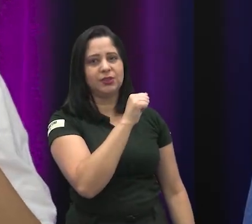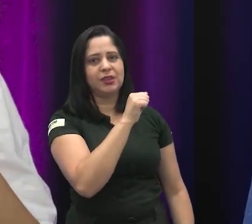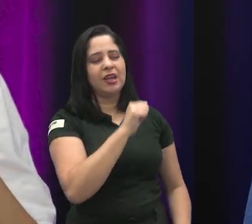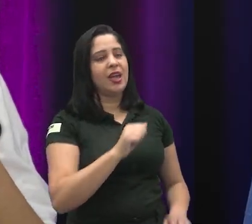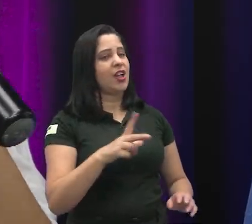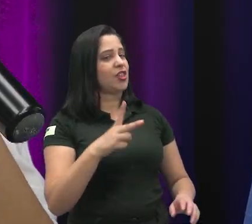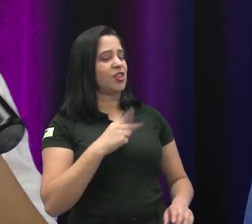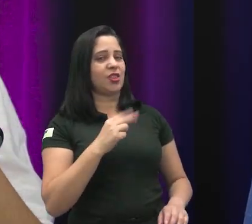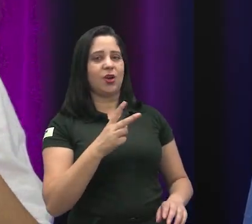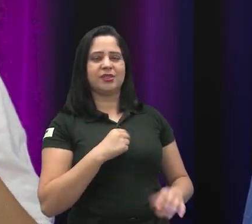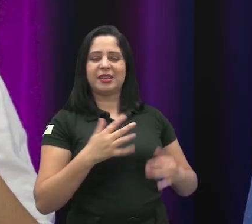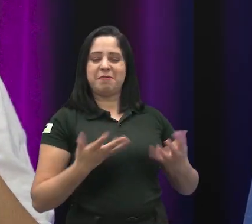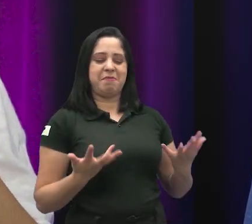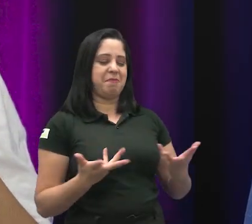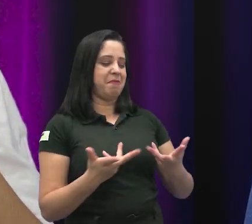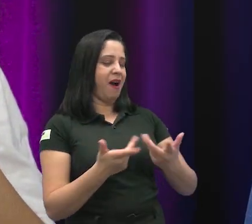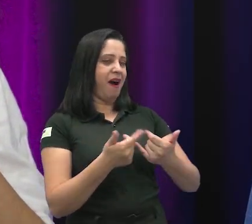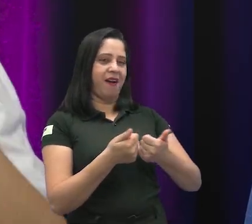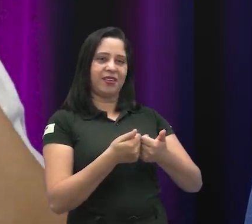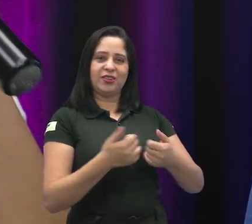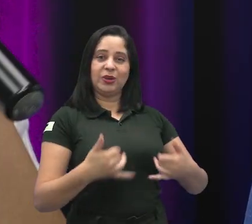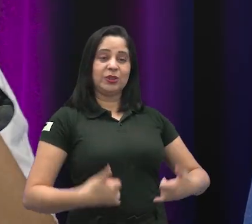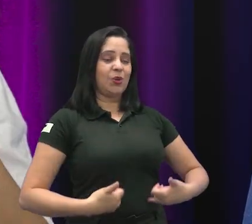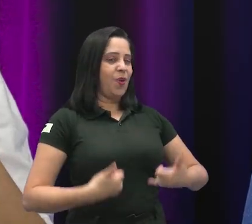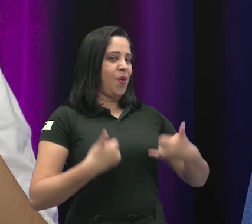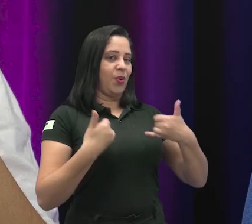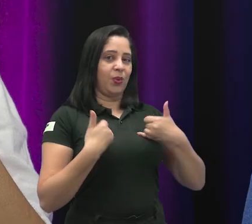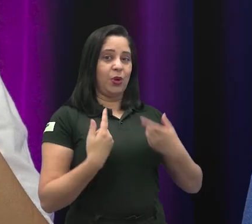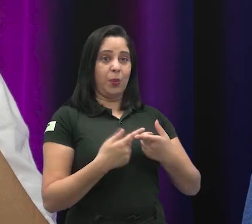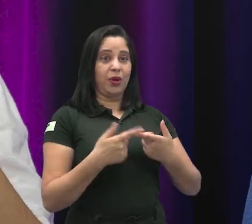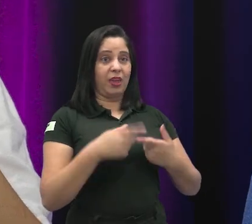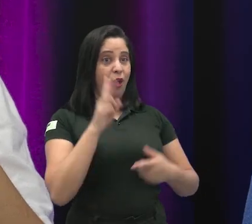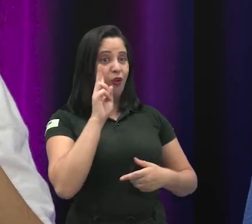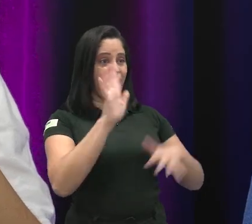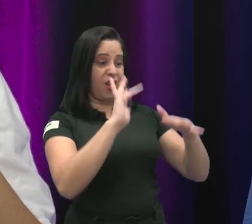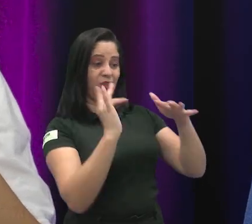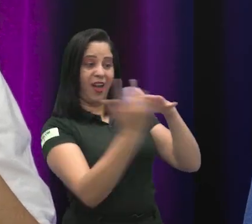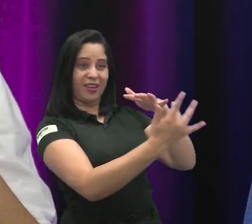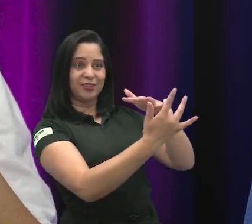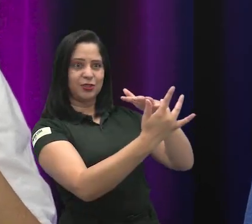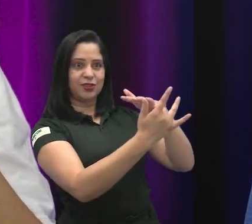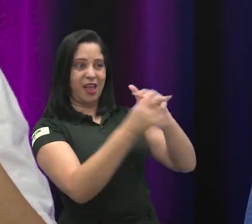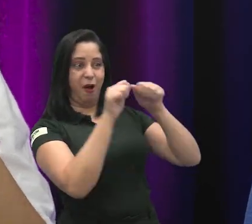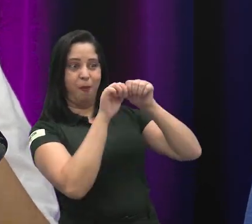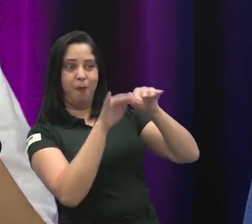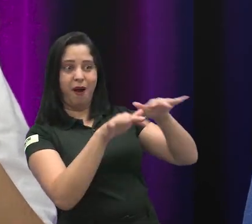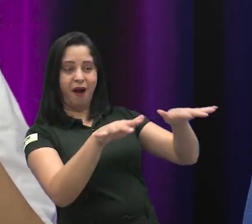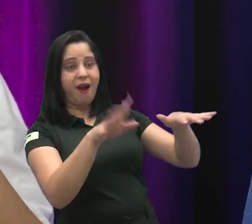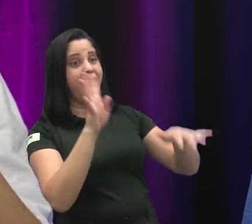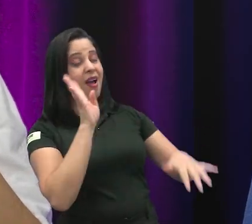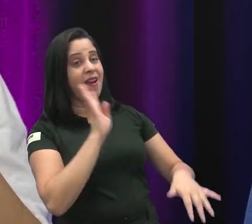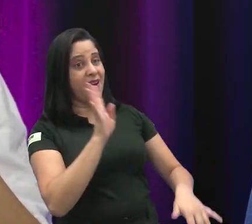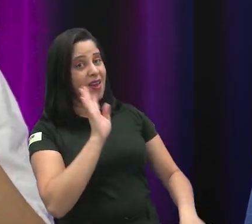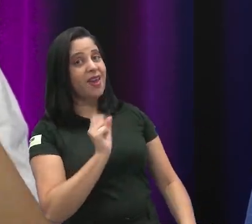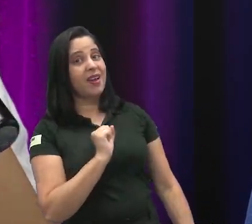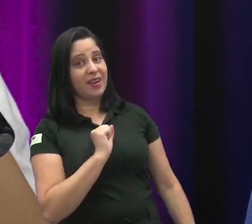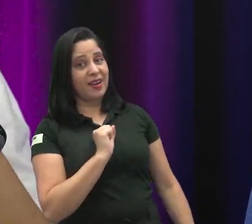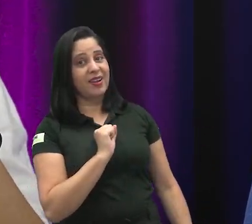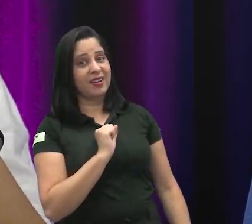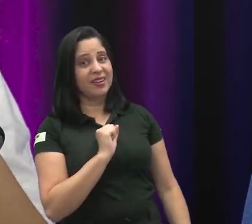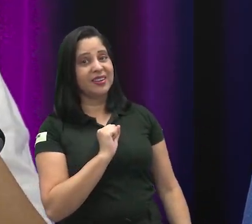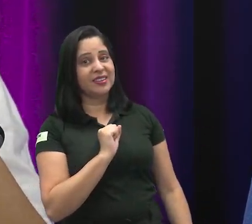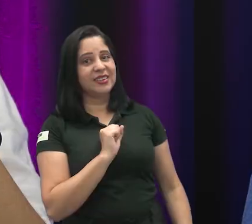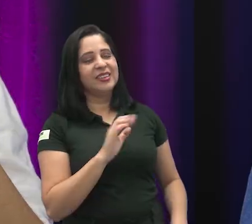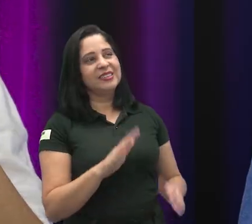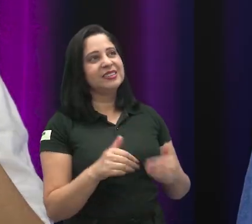festivais é uma honra, assim, porque ainda mais quando a gente vê nas redes sociais a repercussão e tudo mais, é muito legal participar